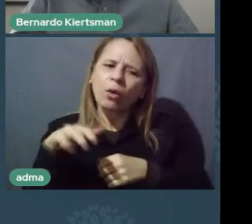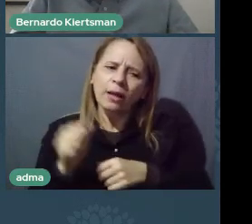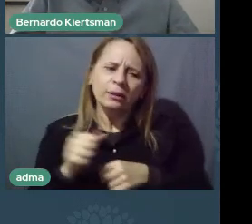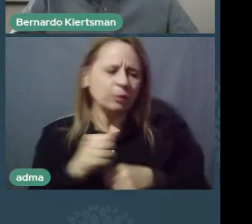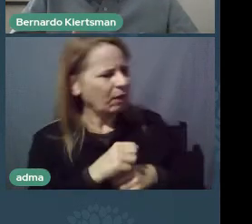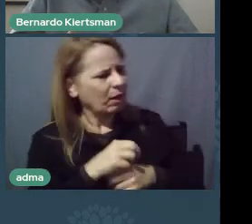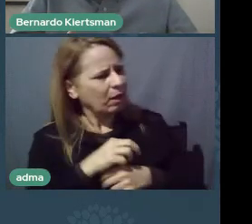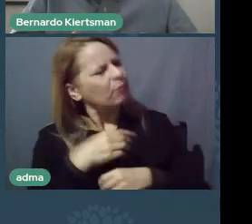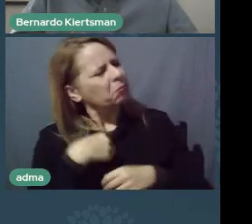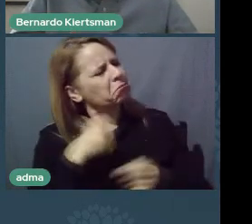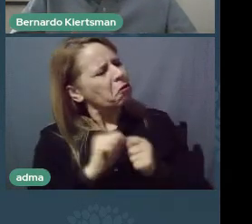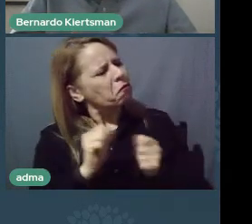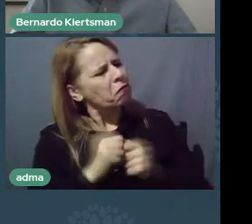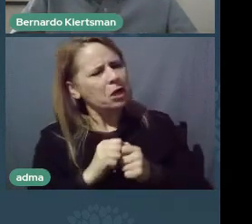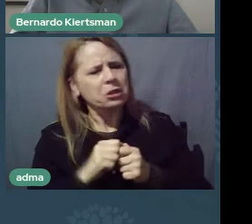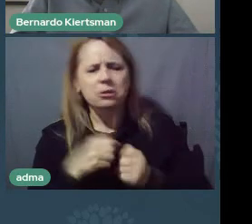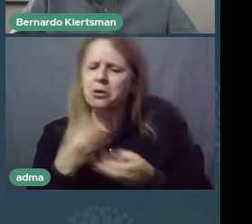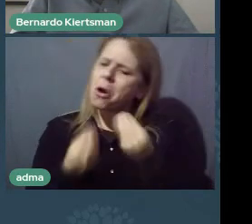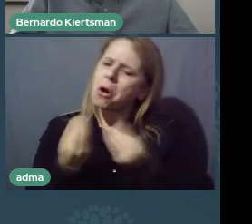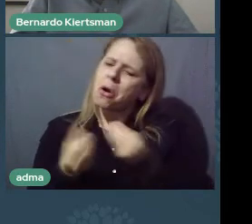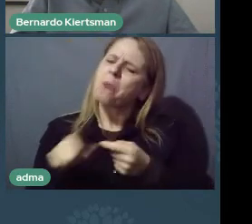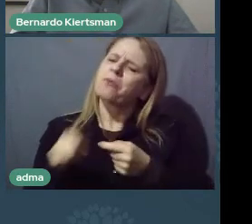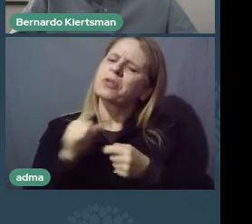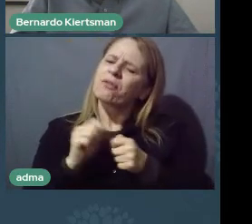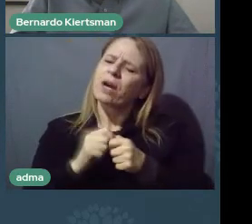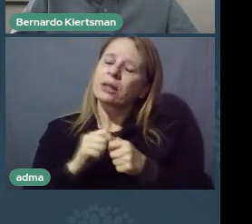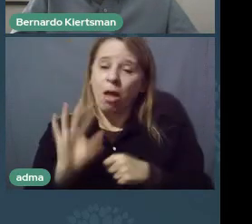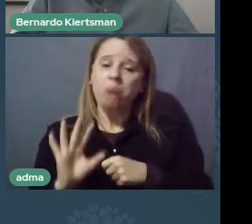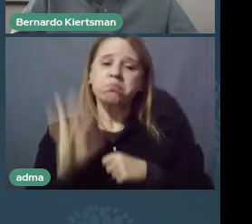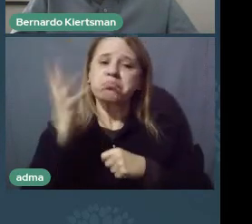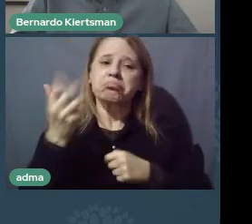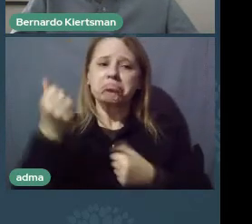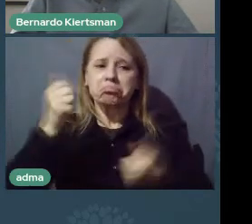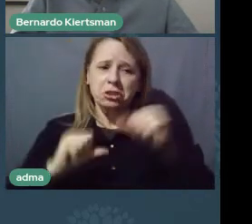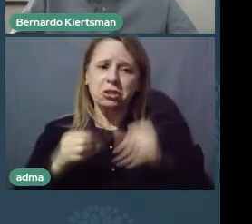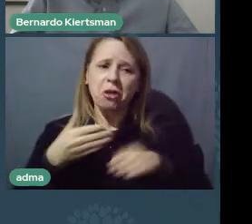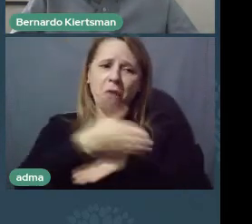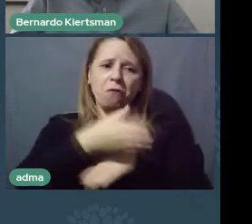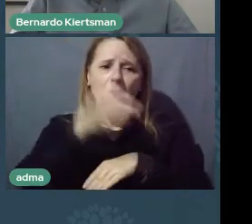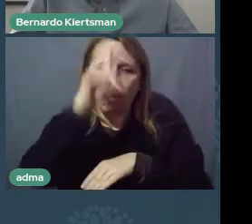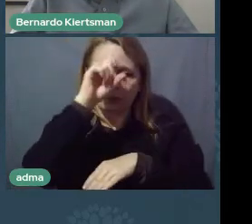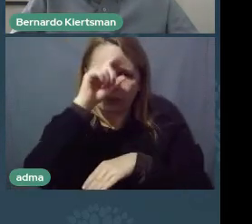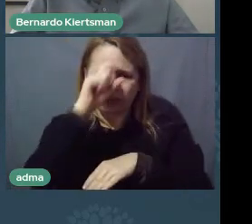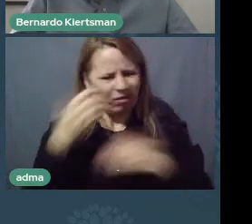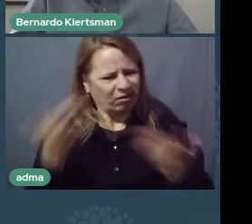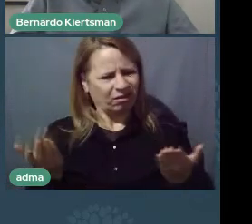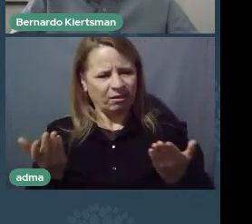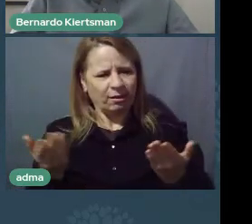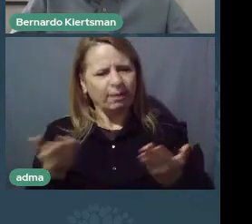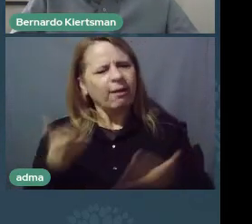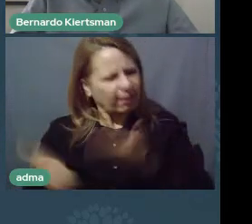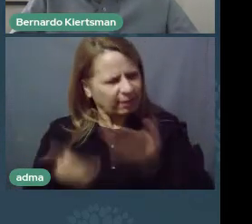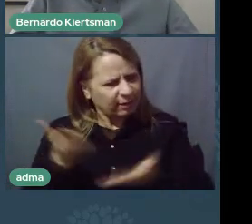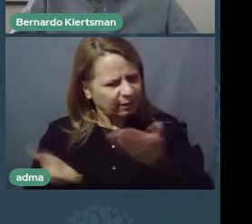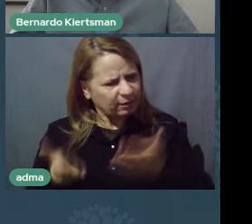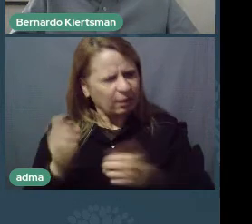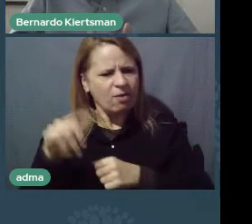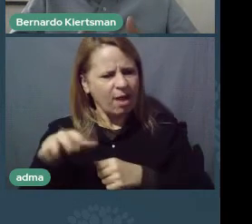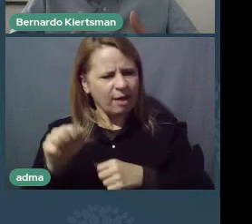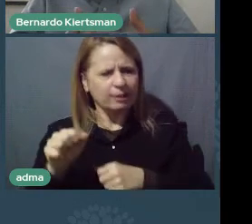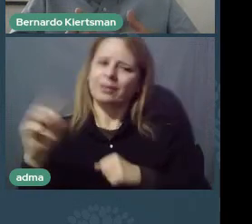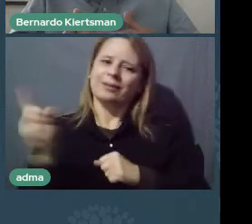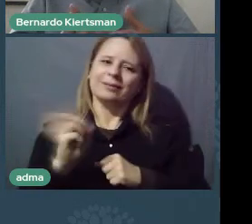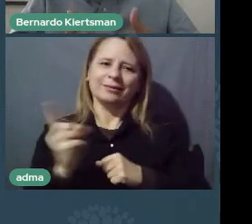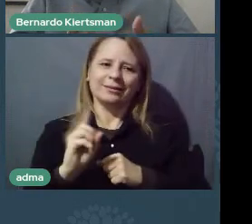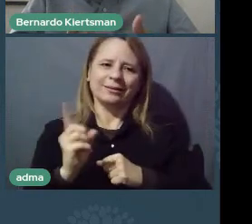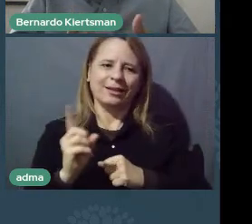fala: faço. Como você faz? Toda vez que eu tenho crise, eu vou ao pronto-socorro. Quer dizer, ele não está tratando coisa nenhuma, né? E eu já